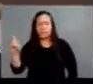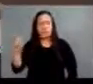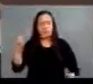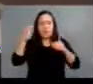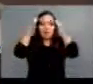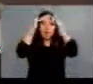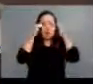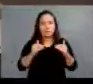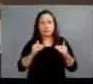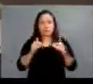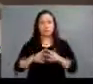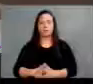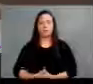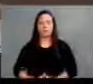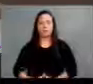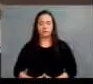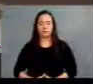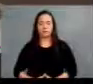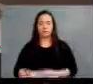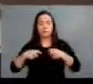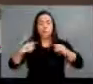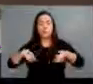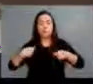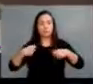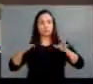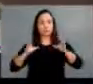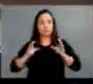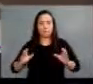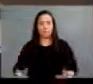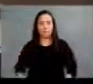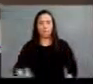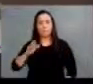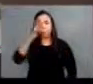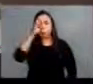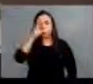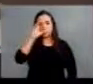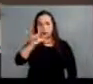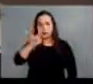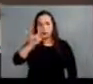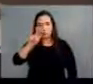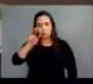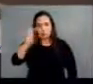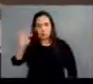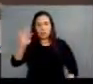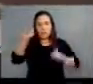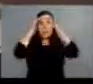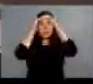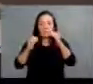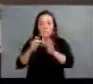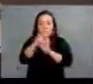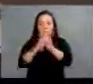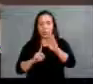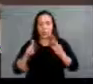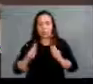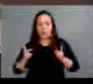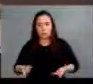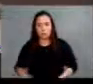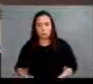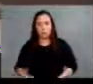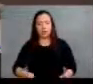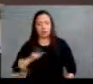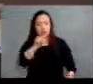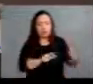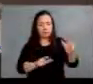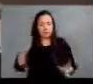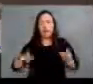ao desrespeito. Pela cidadania das pessoas LGBT, pelos direitos humanos de todos e de todas, pelo